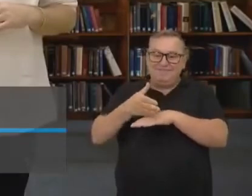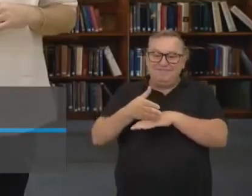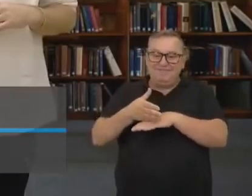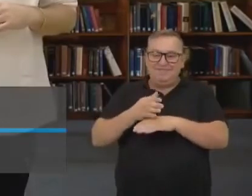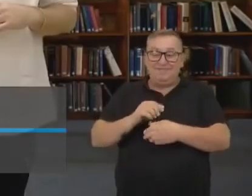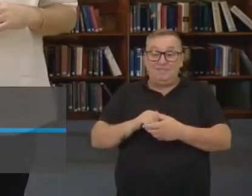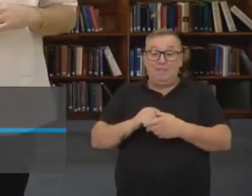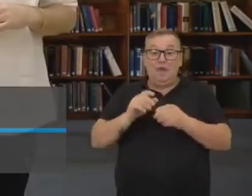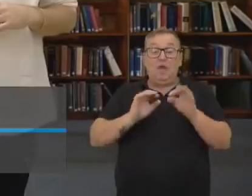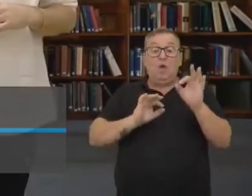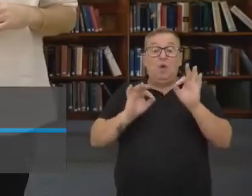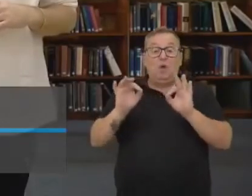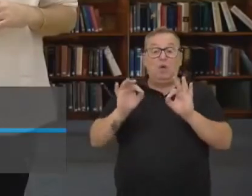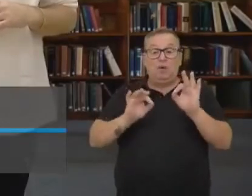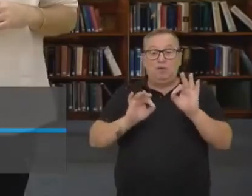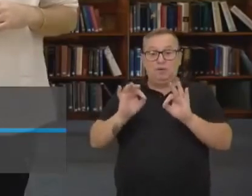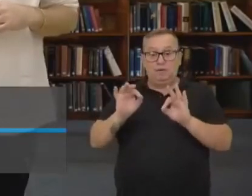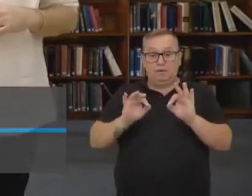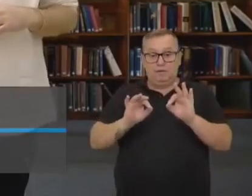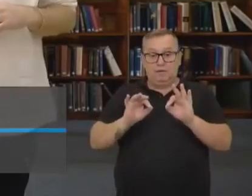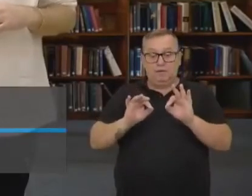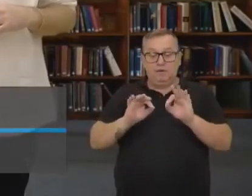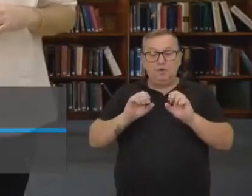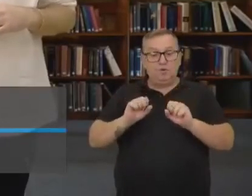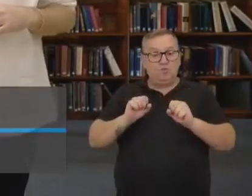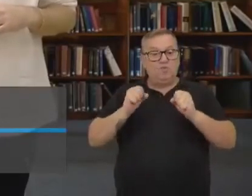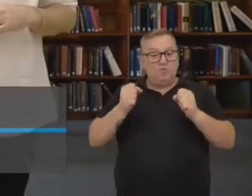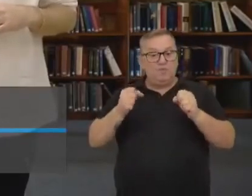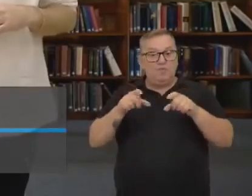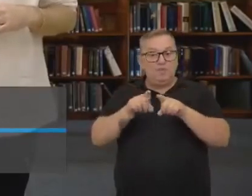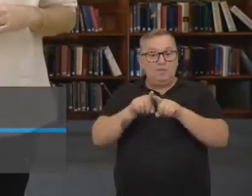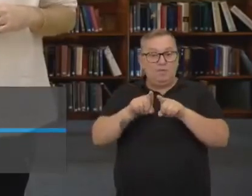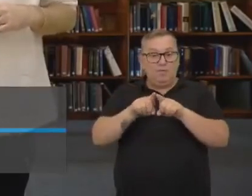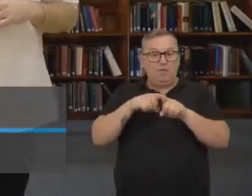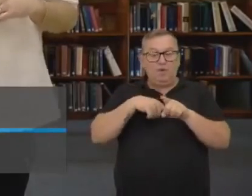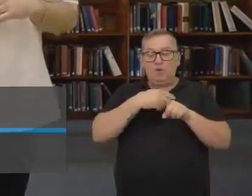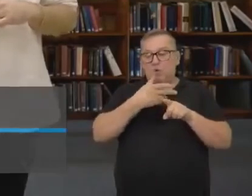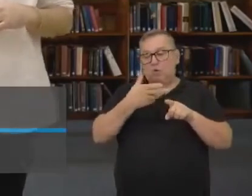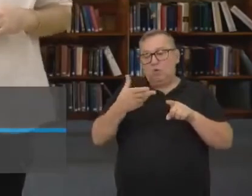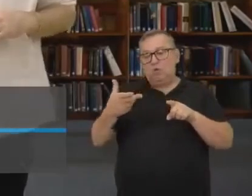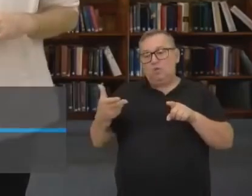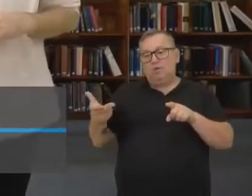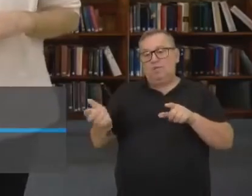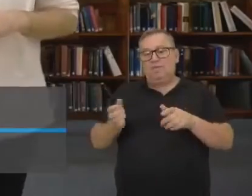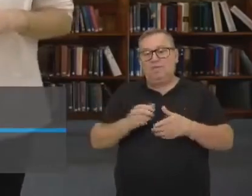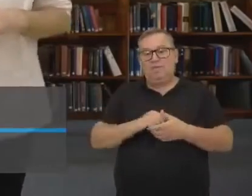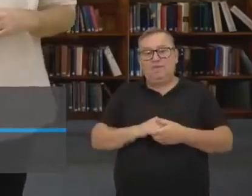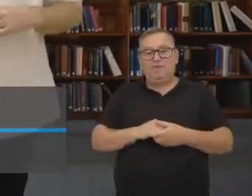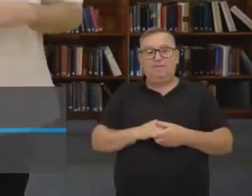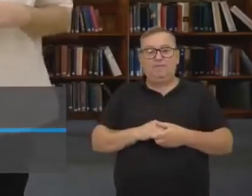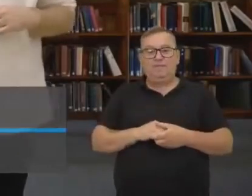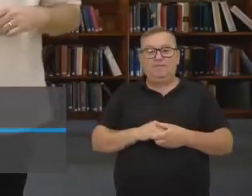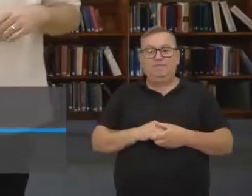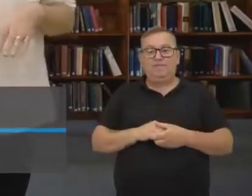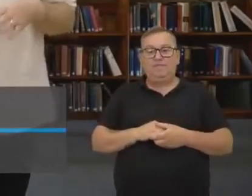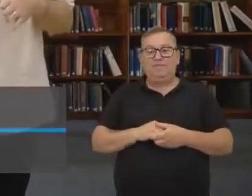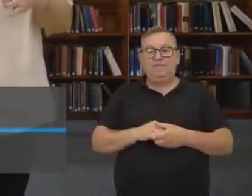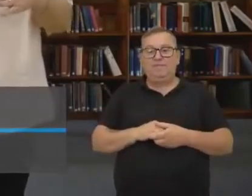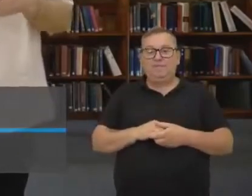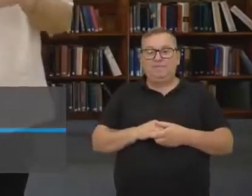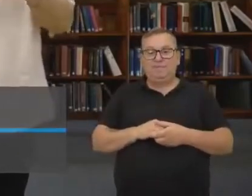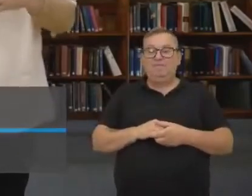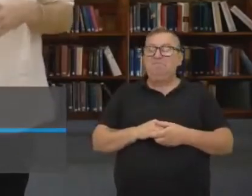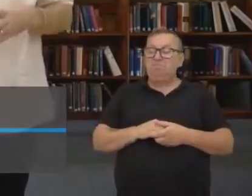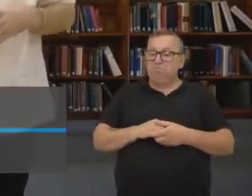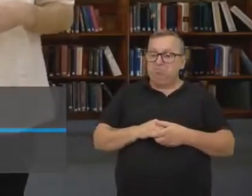que precisa de organização, dedicação, e ela bota um etc. aí, que significa tudo e muito mais. Muito bem. Gente,